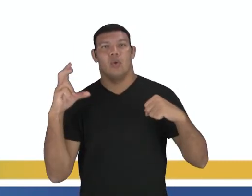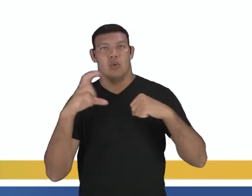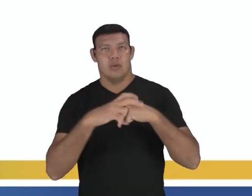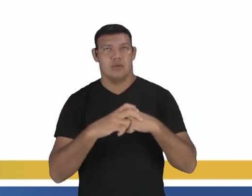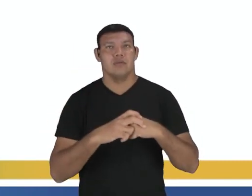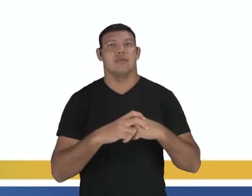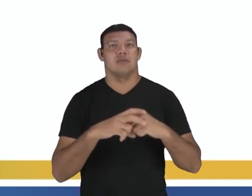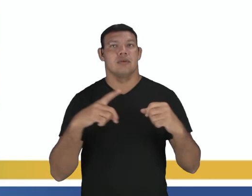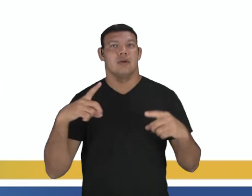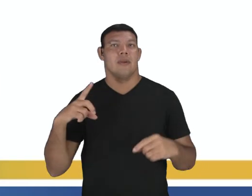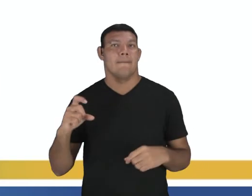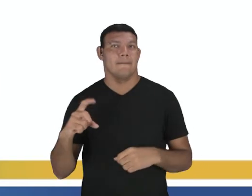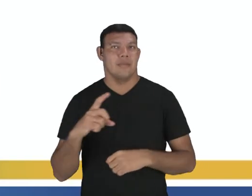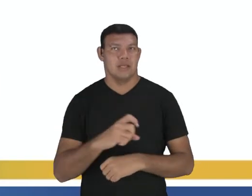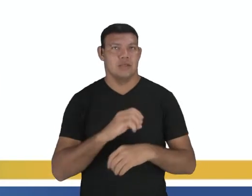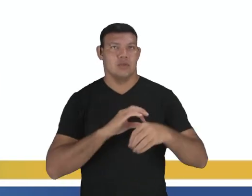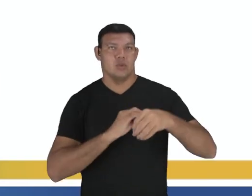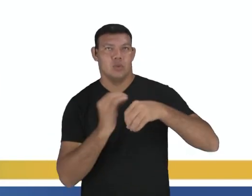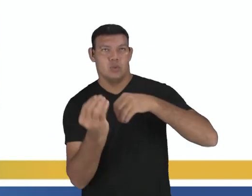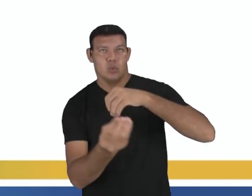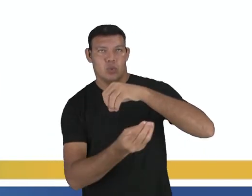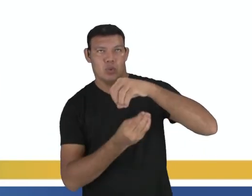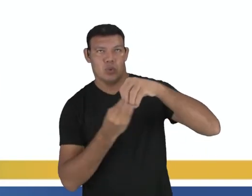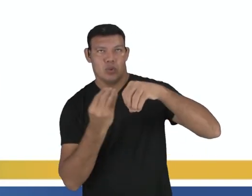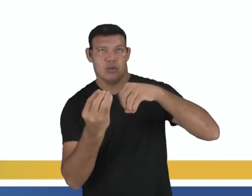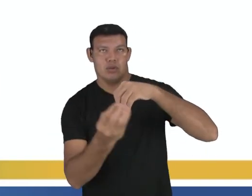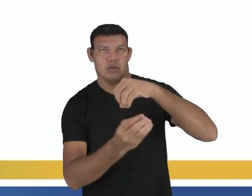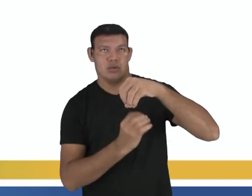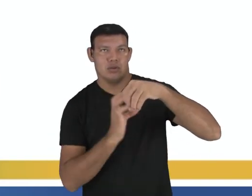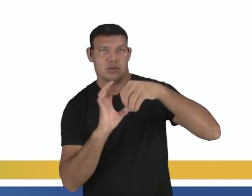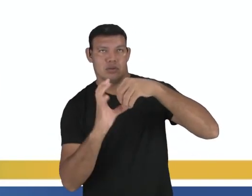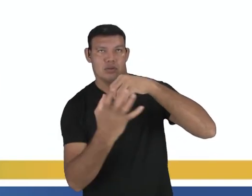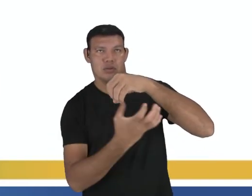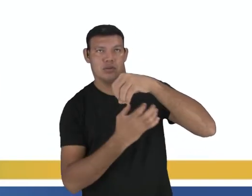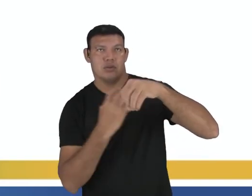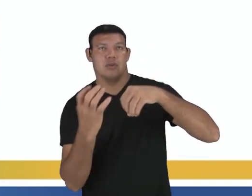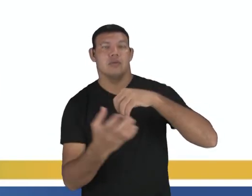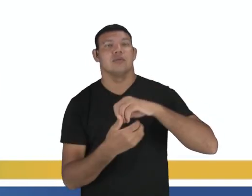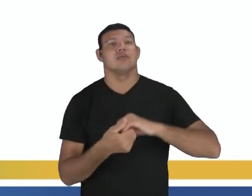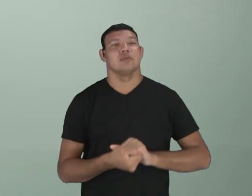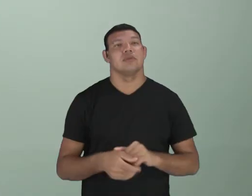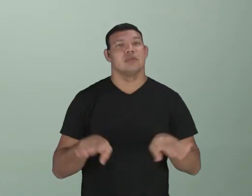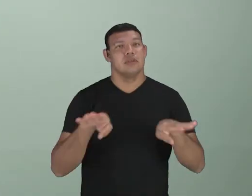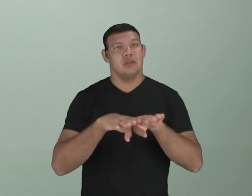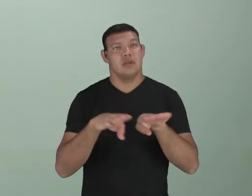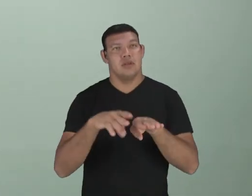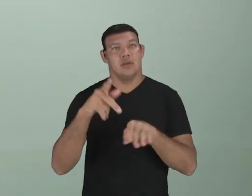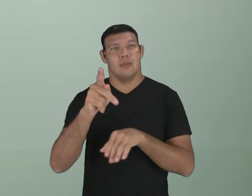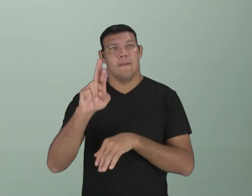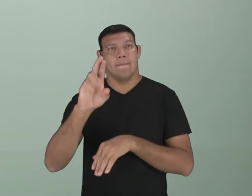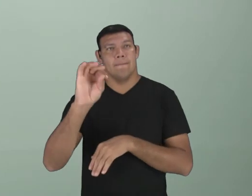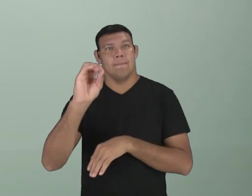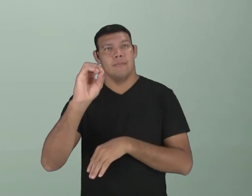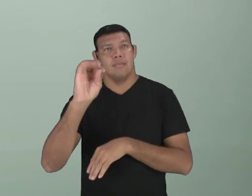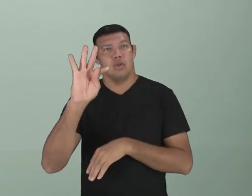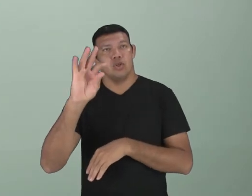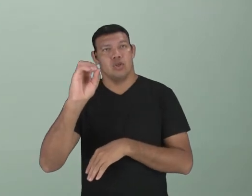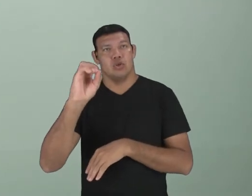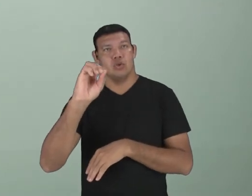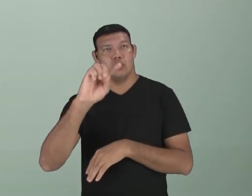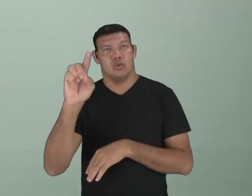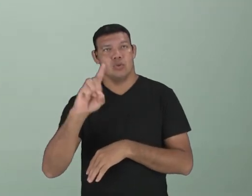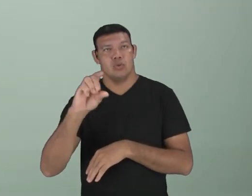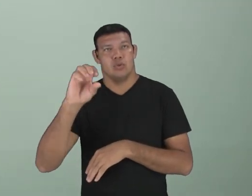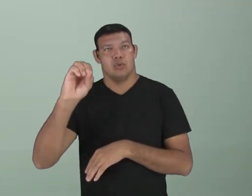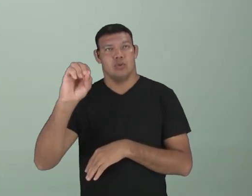vírus, bactérias, fungos e protozoários, tá? A AIDS, por exemplo, é causada por um